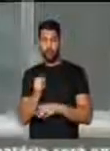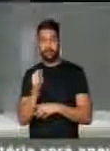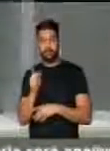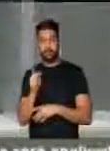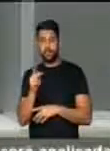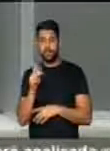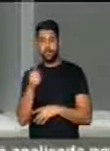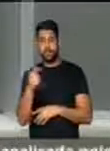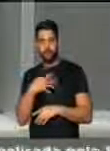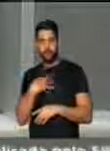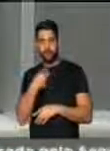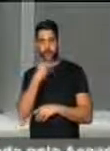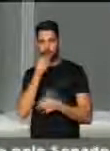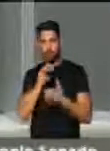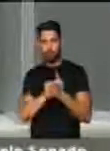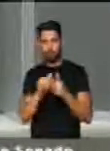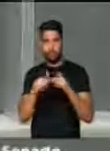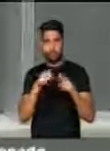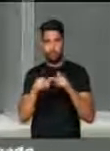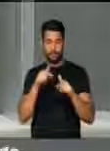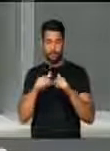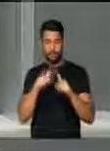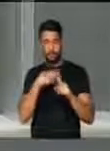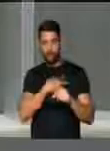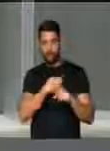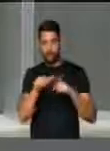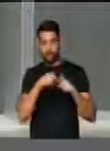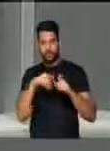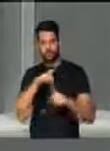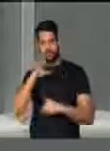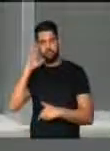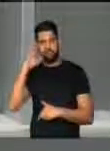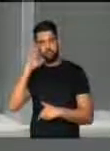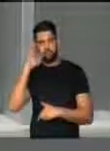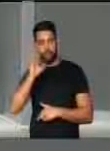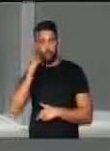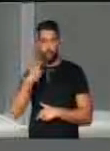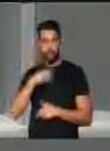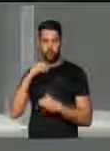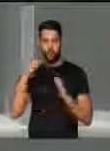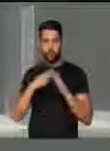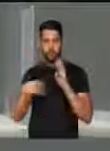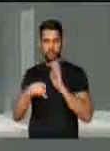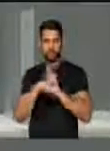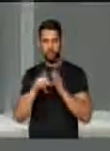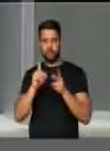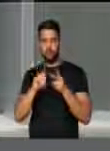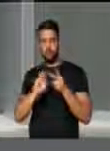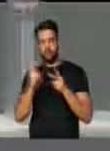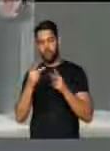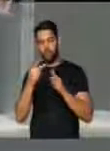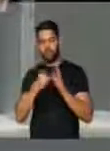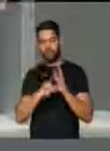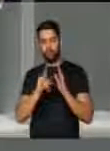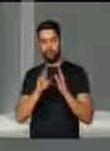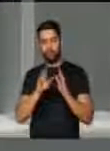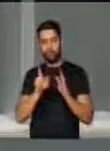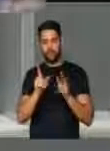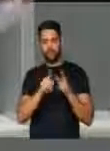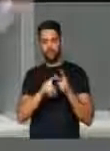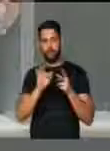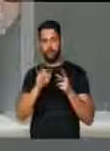Ao filho do trabalhador que tinha um sonho ou de uma casa própria, ou de um Pronatec,